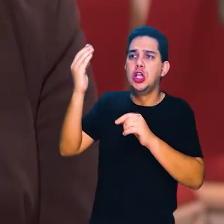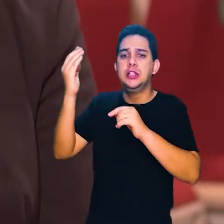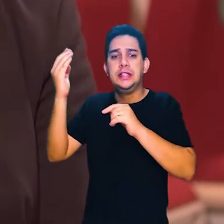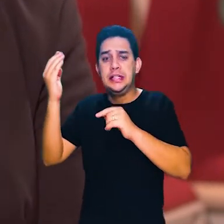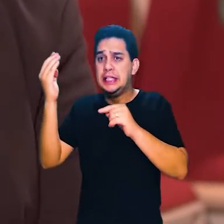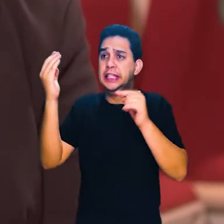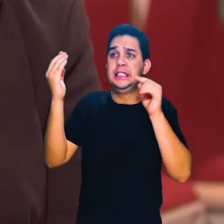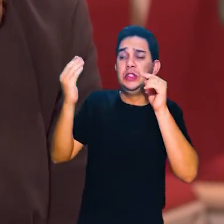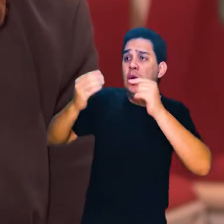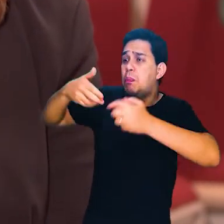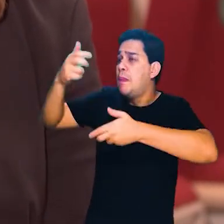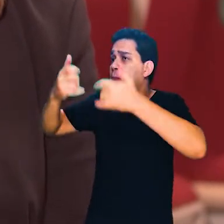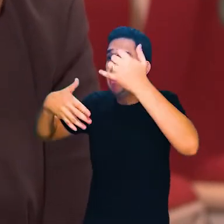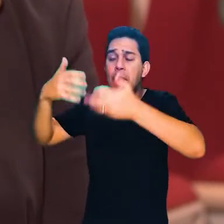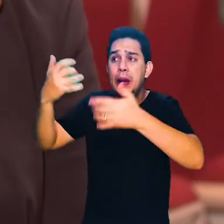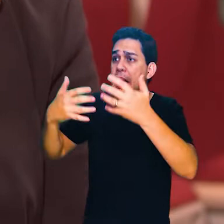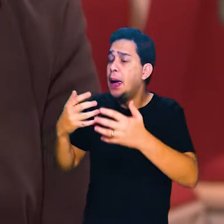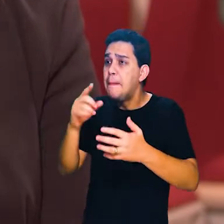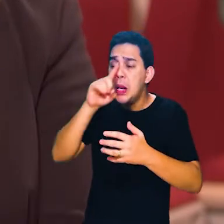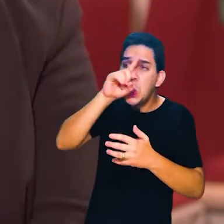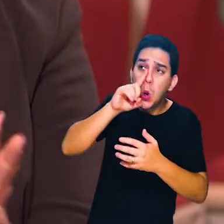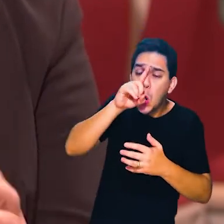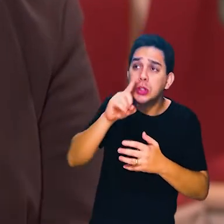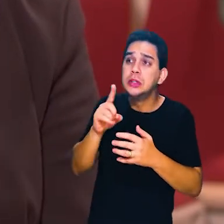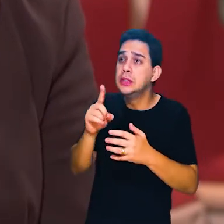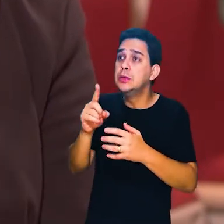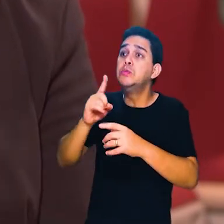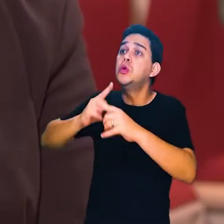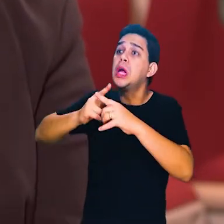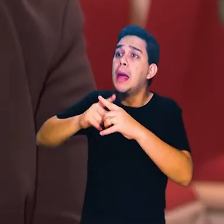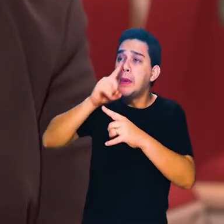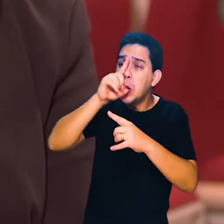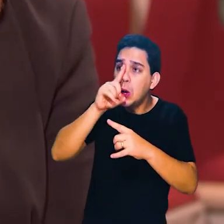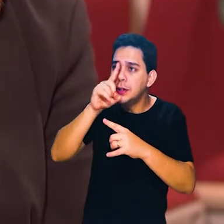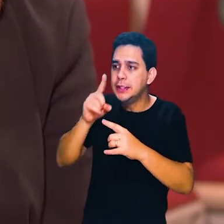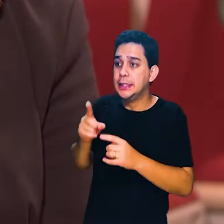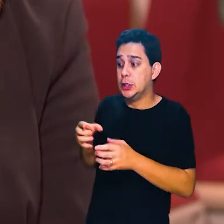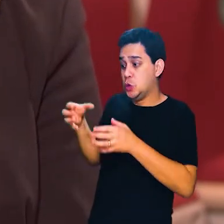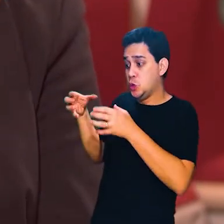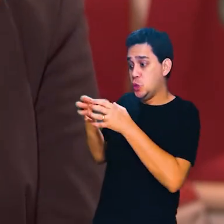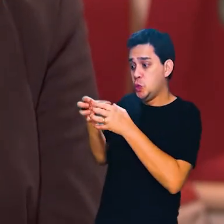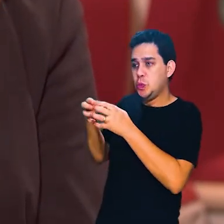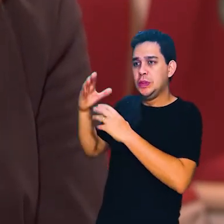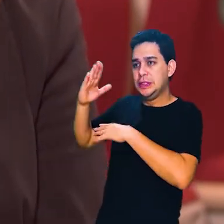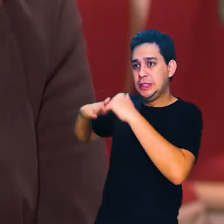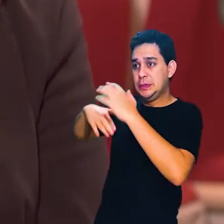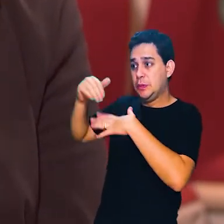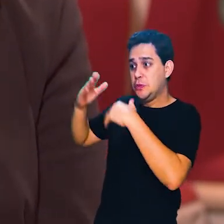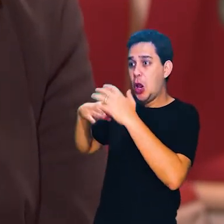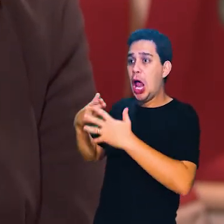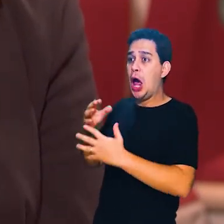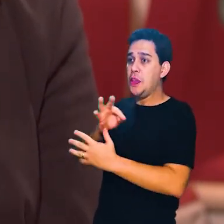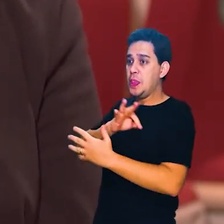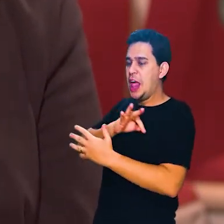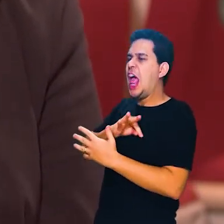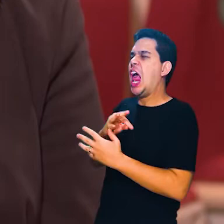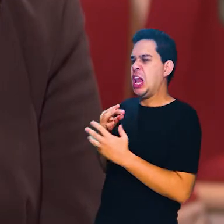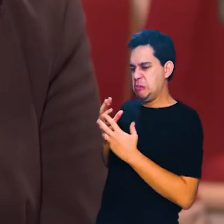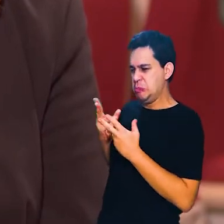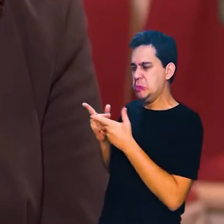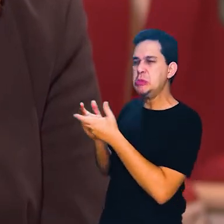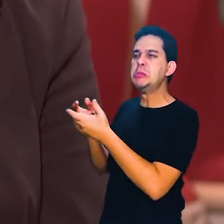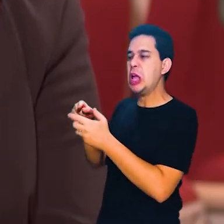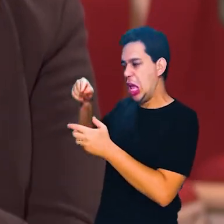são especialistas que estão confirmando aquela teoria. Que especialista? Cadê o nome